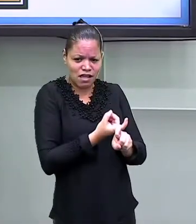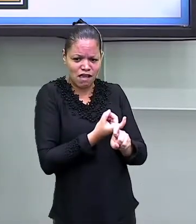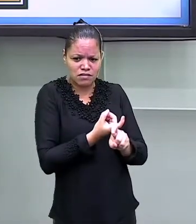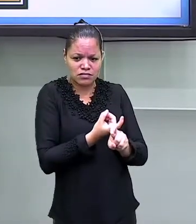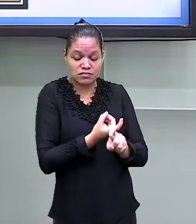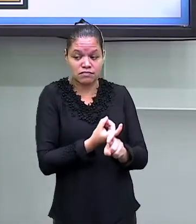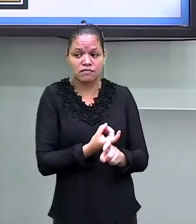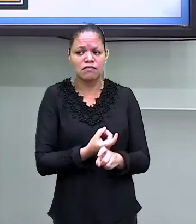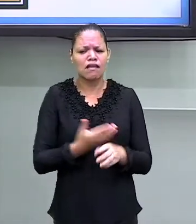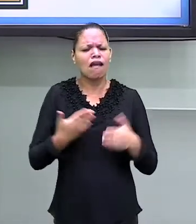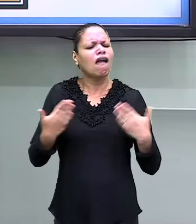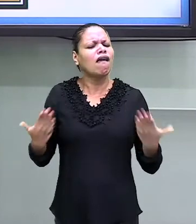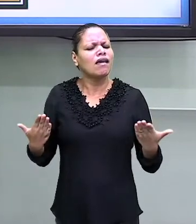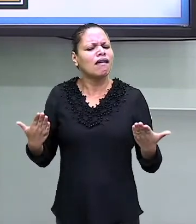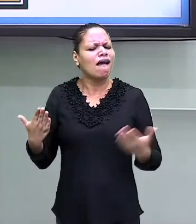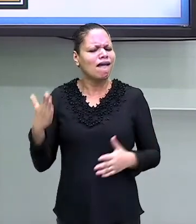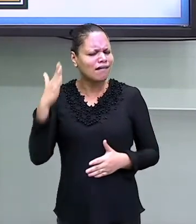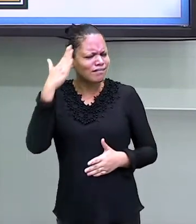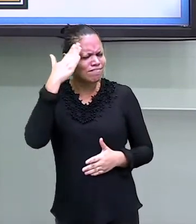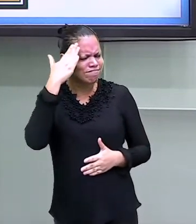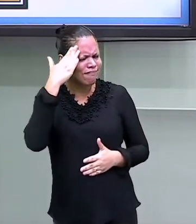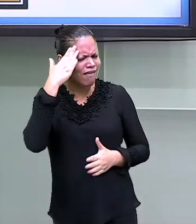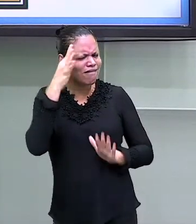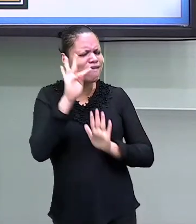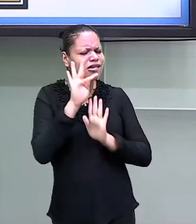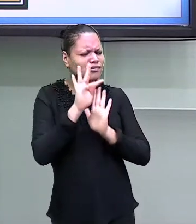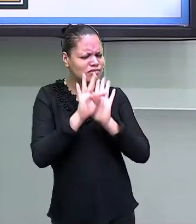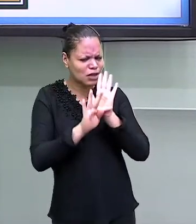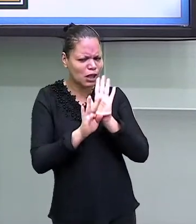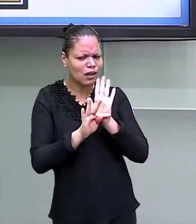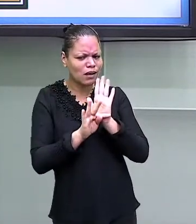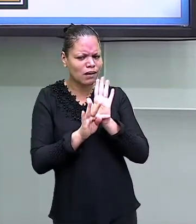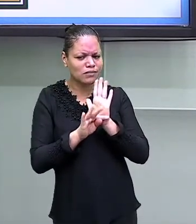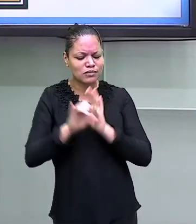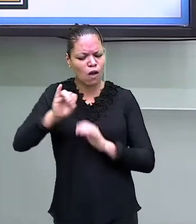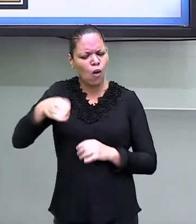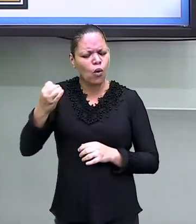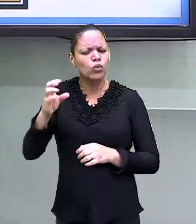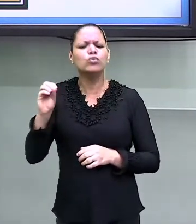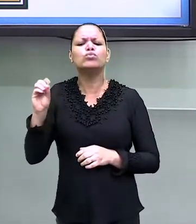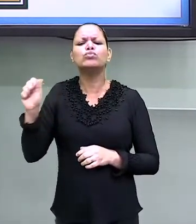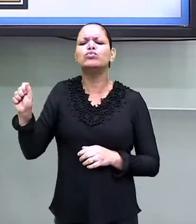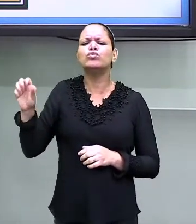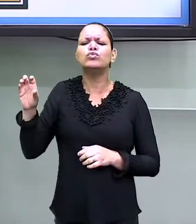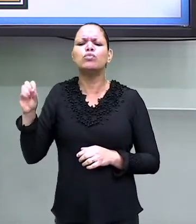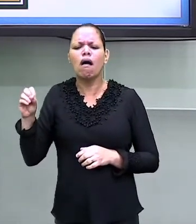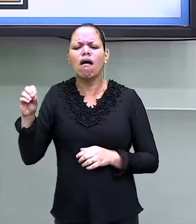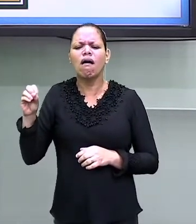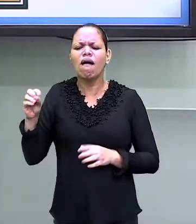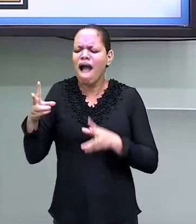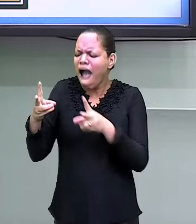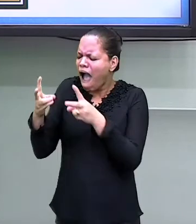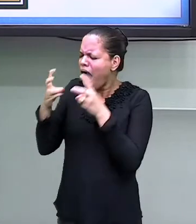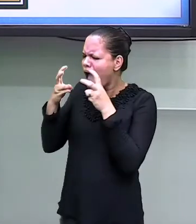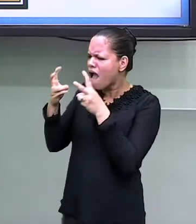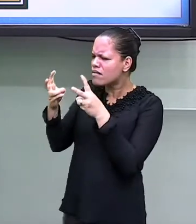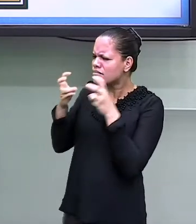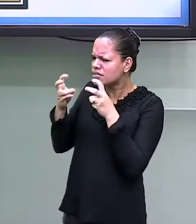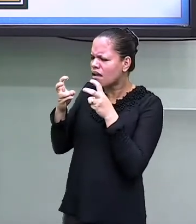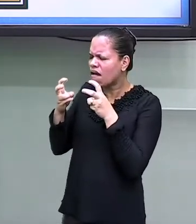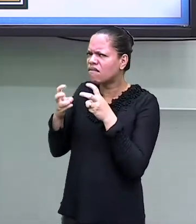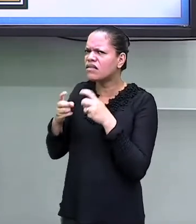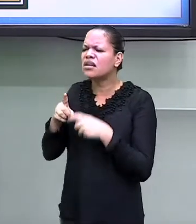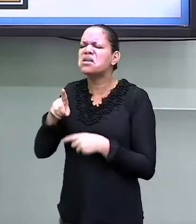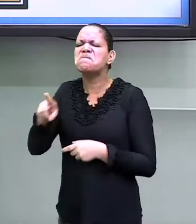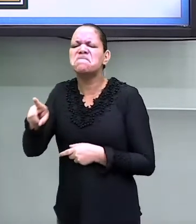nosso texto? João, preste atenção. Sabe por que tem esse título? João era muito inquieto na